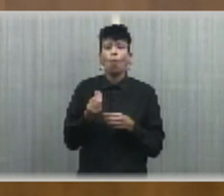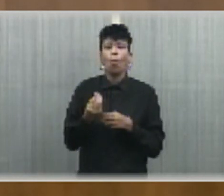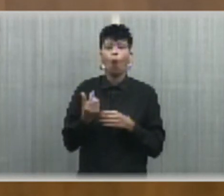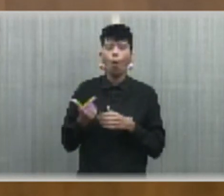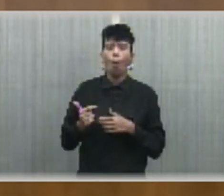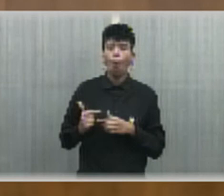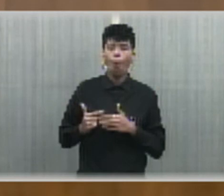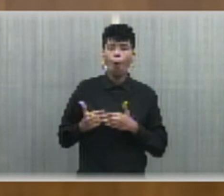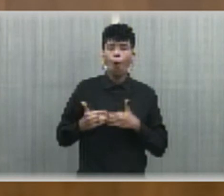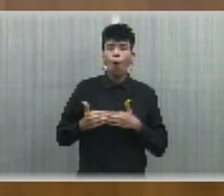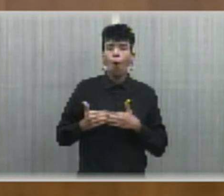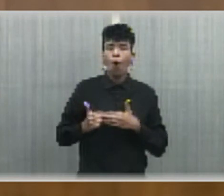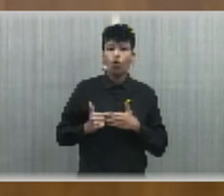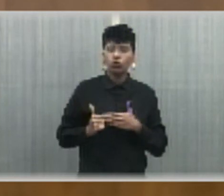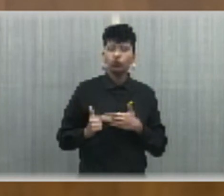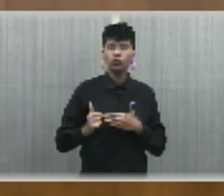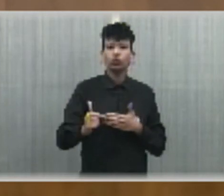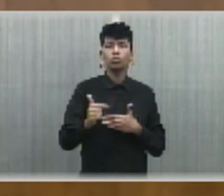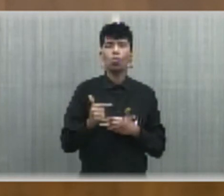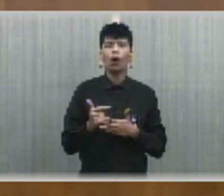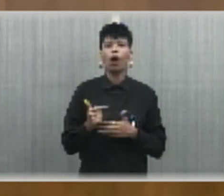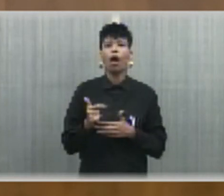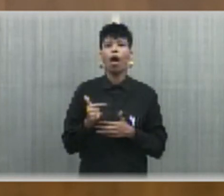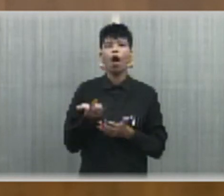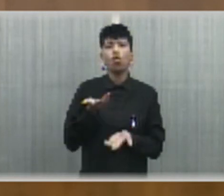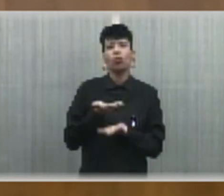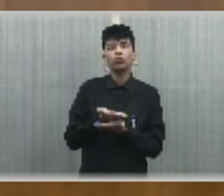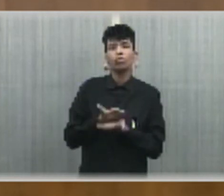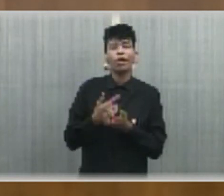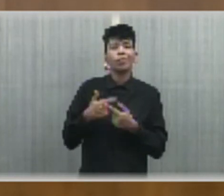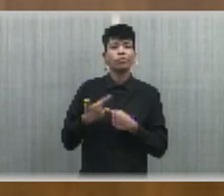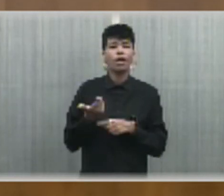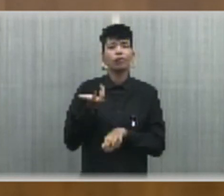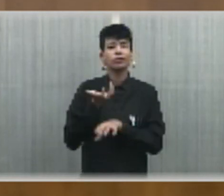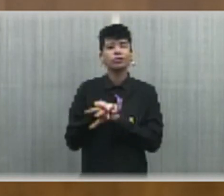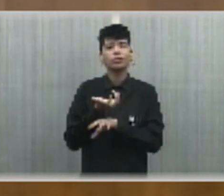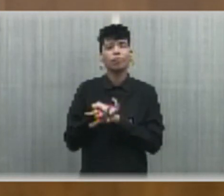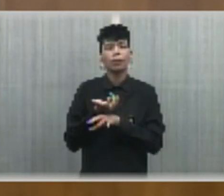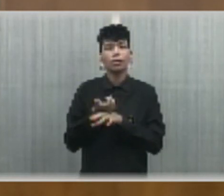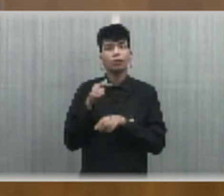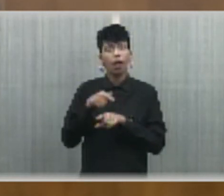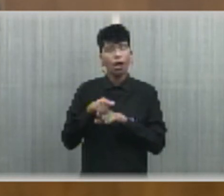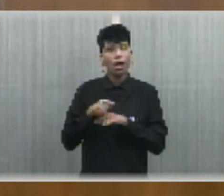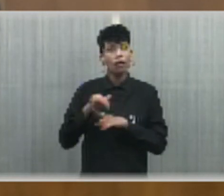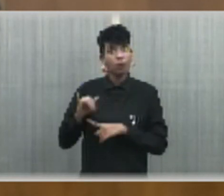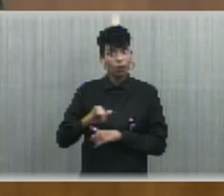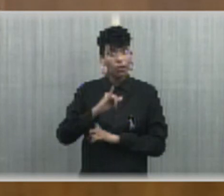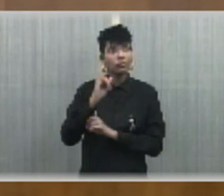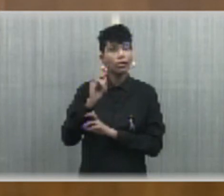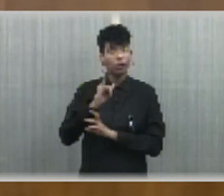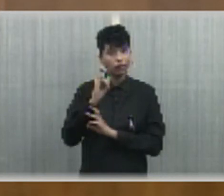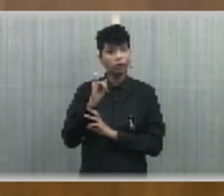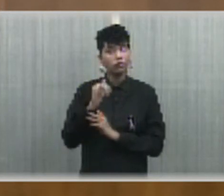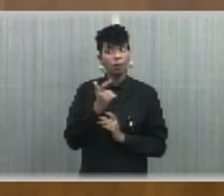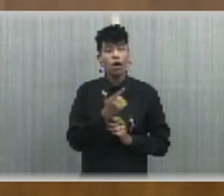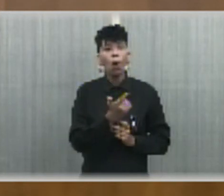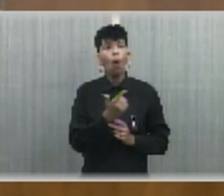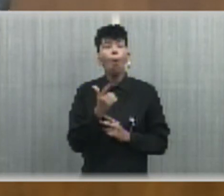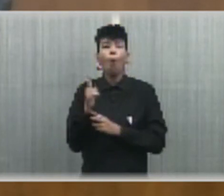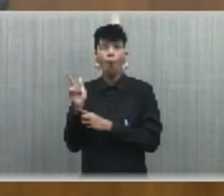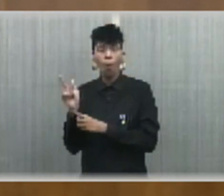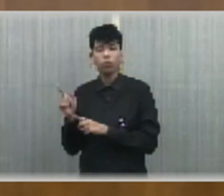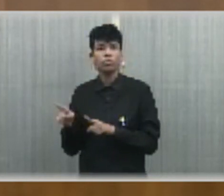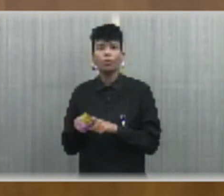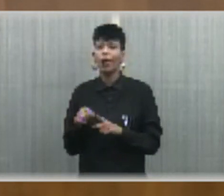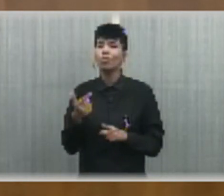curso, porque como não tem disciplina nos professores, e essas disciplinas são pré-requisitos para outras disciplinas, eles